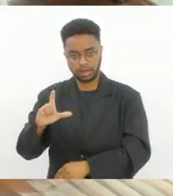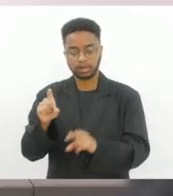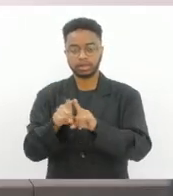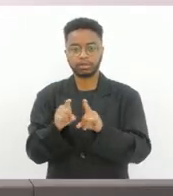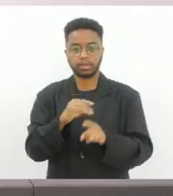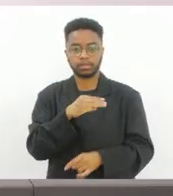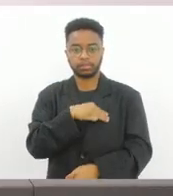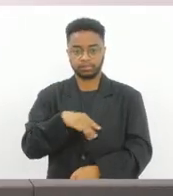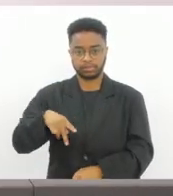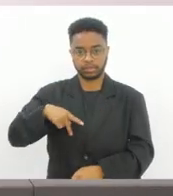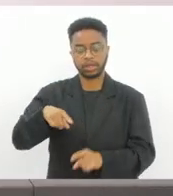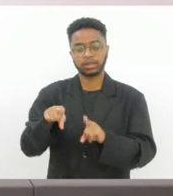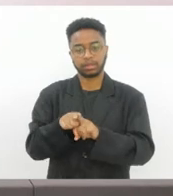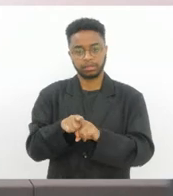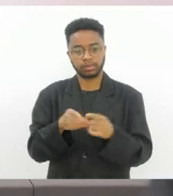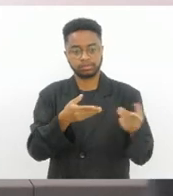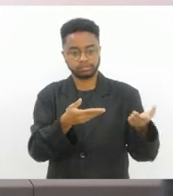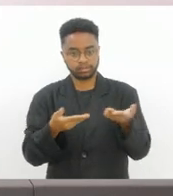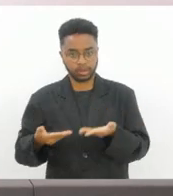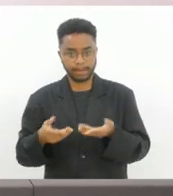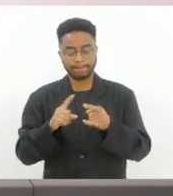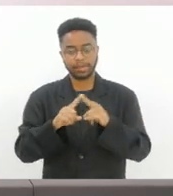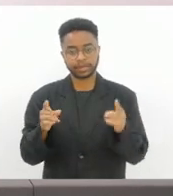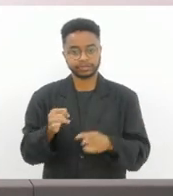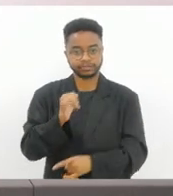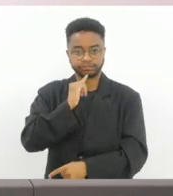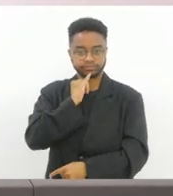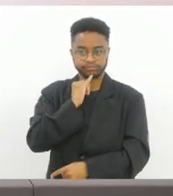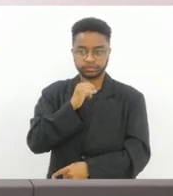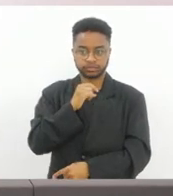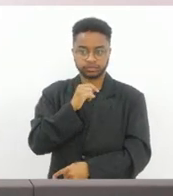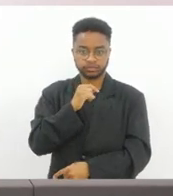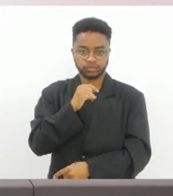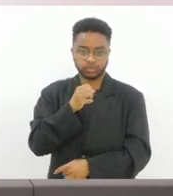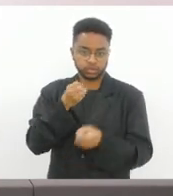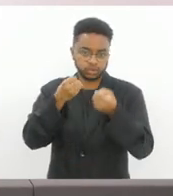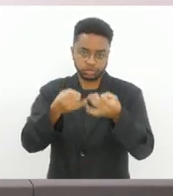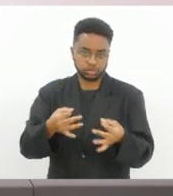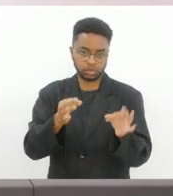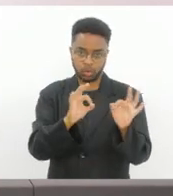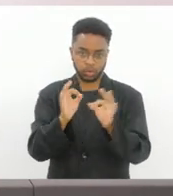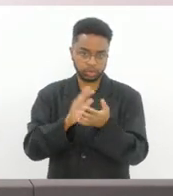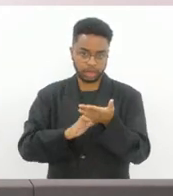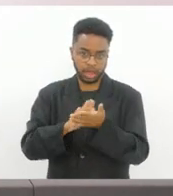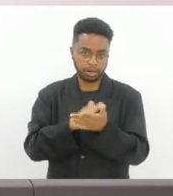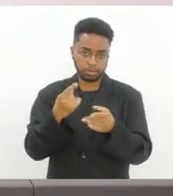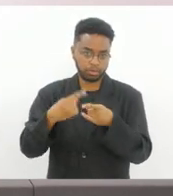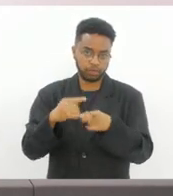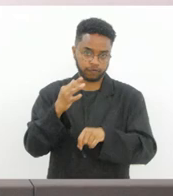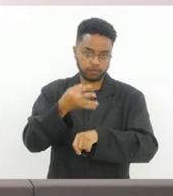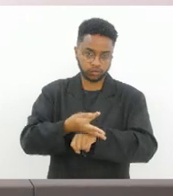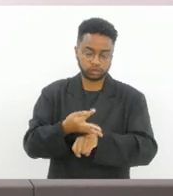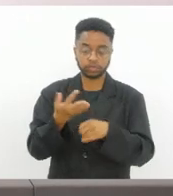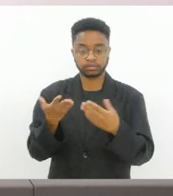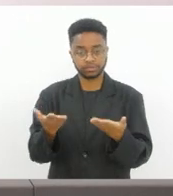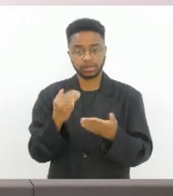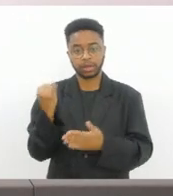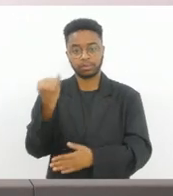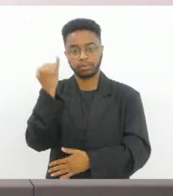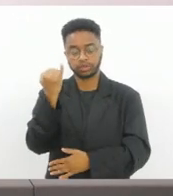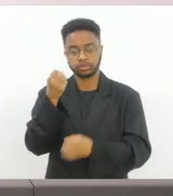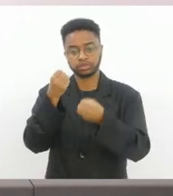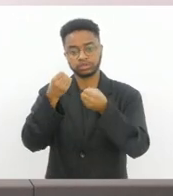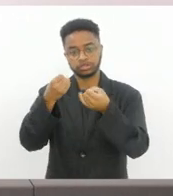Ministério Público, que também foi convidado, mas, infelizmente, sequer justificou a ausência. Então, é importante dizer